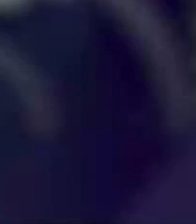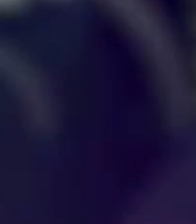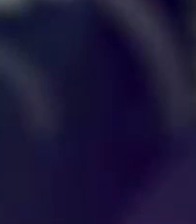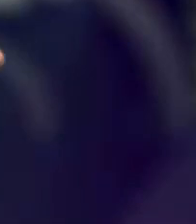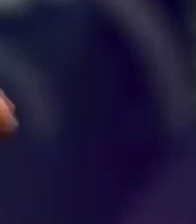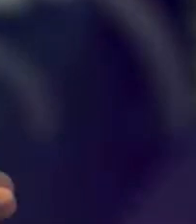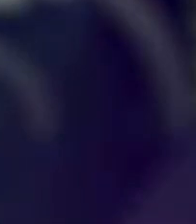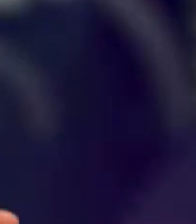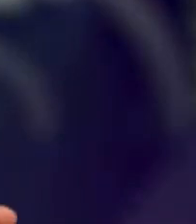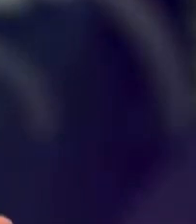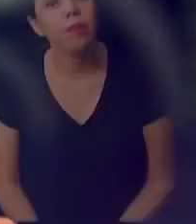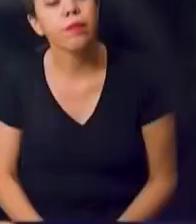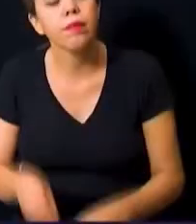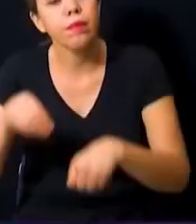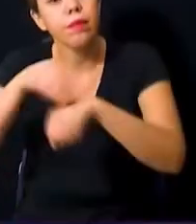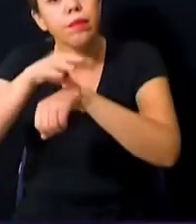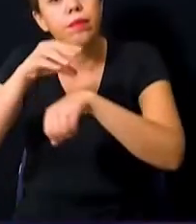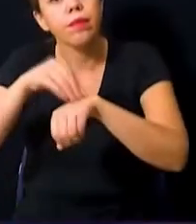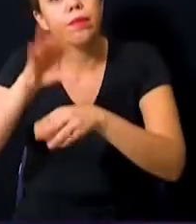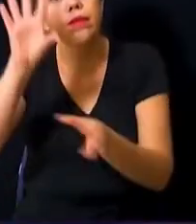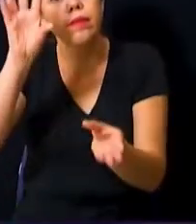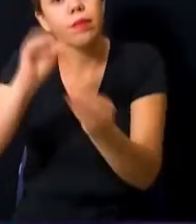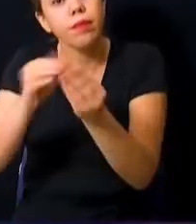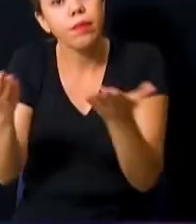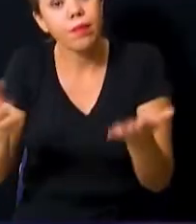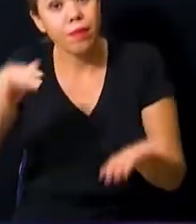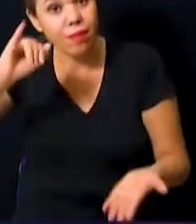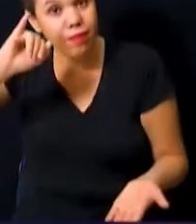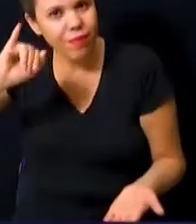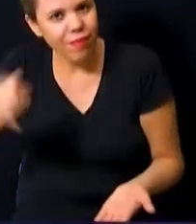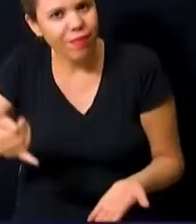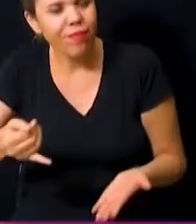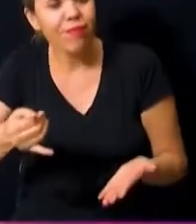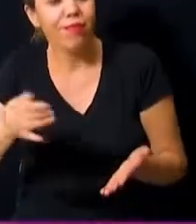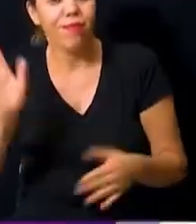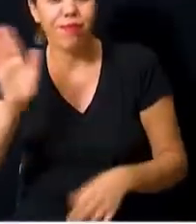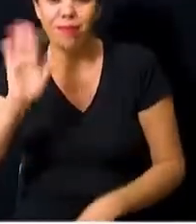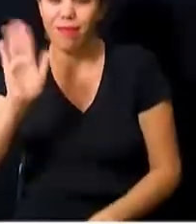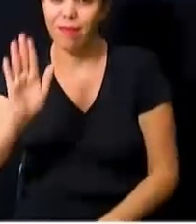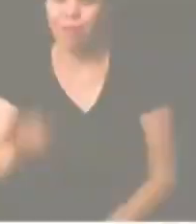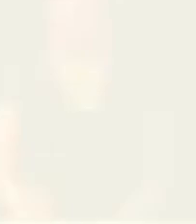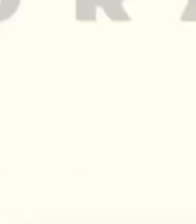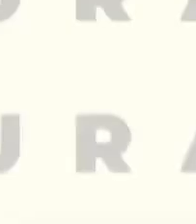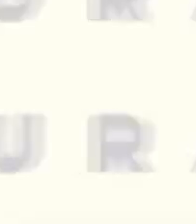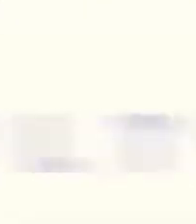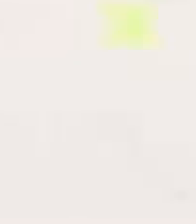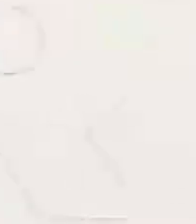E essas foram as dicas de hoje. Aproveite. Até mais. Tchau.